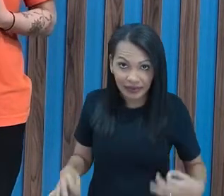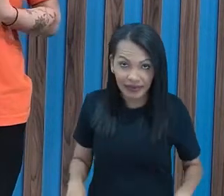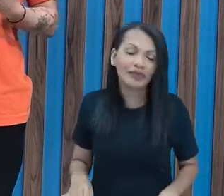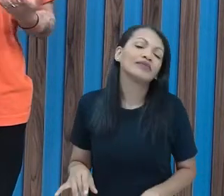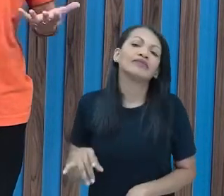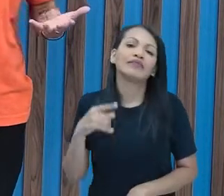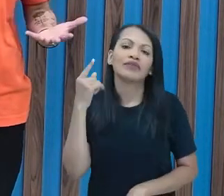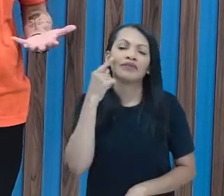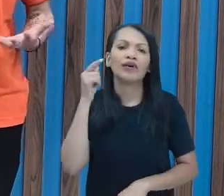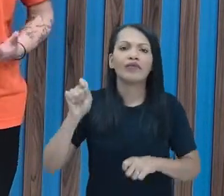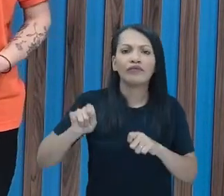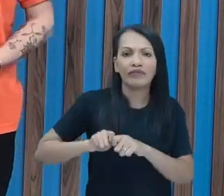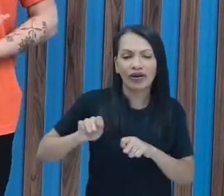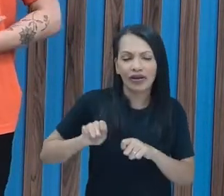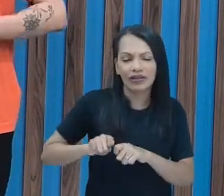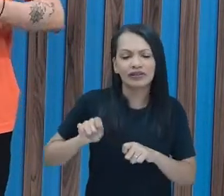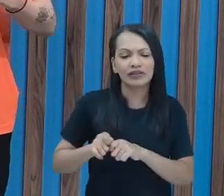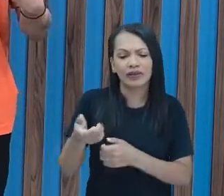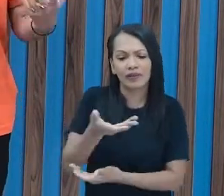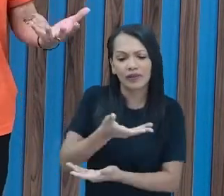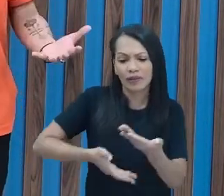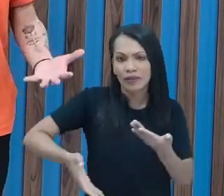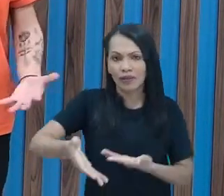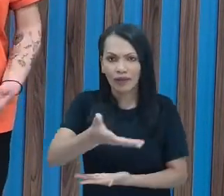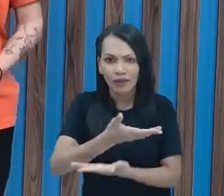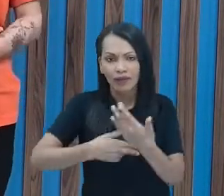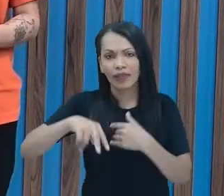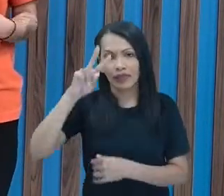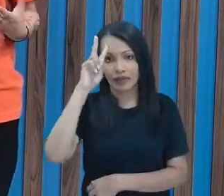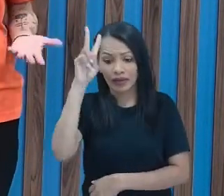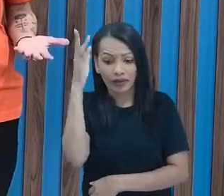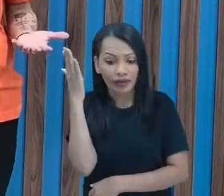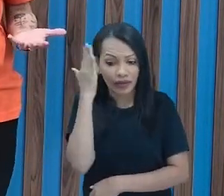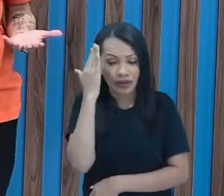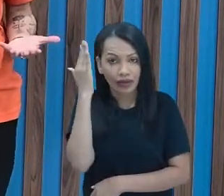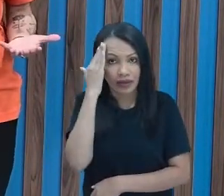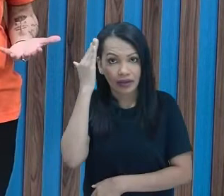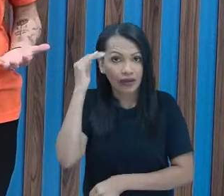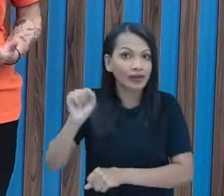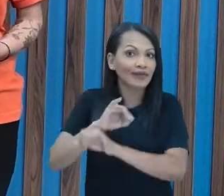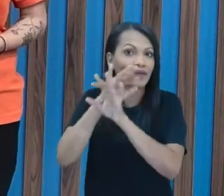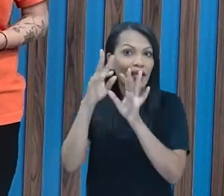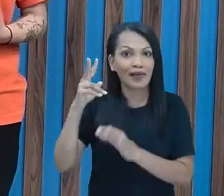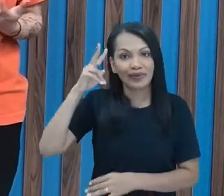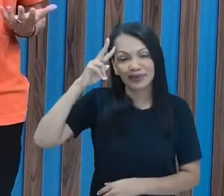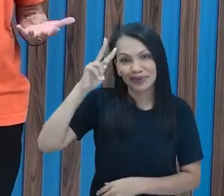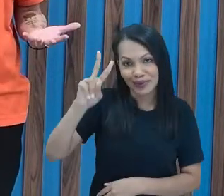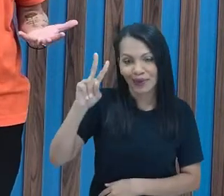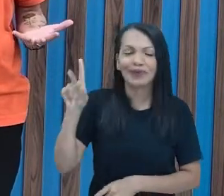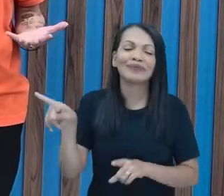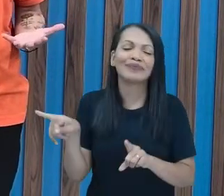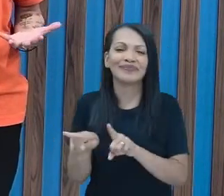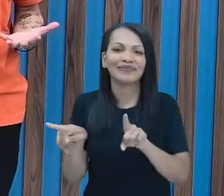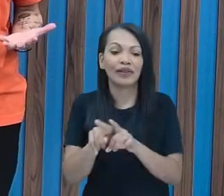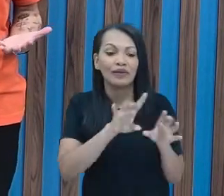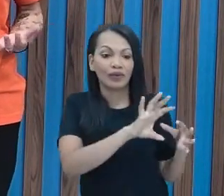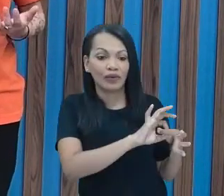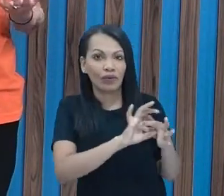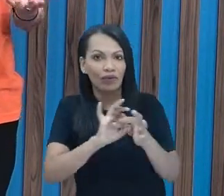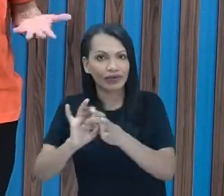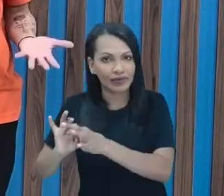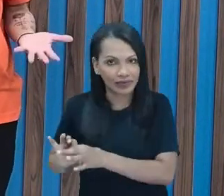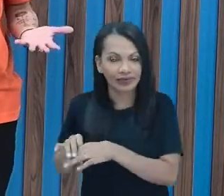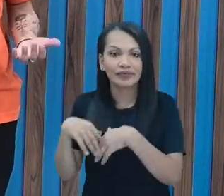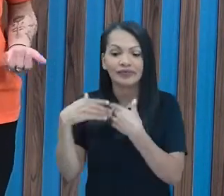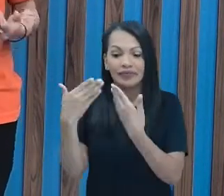gente fazer aí esse resgate histórico, entender a história, né? Entender todos os contextos históricos,